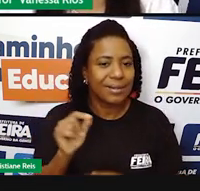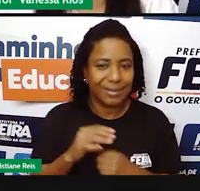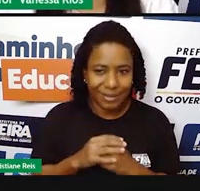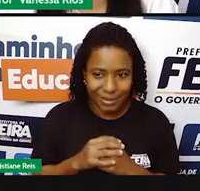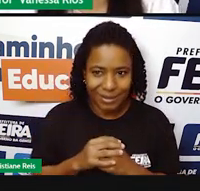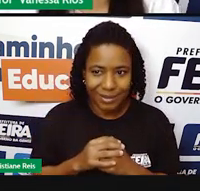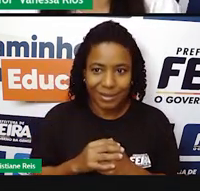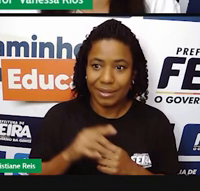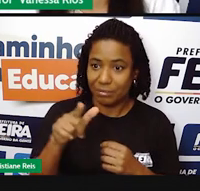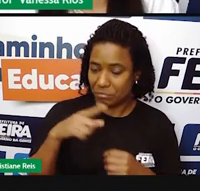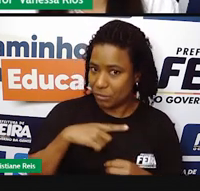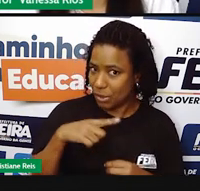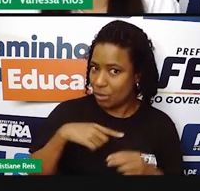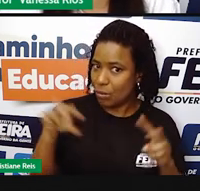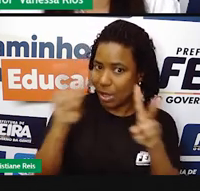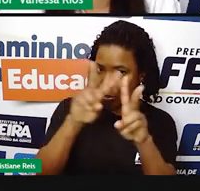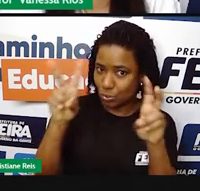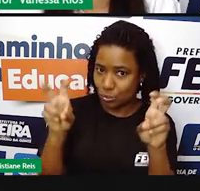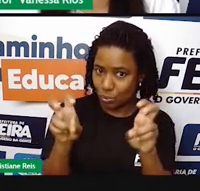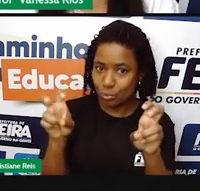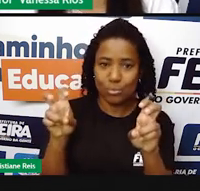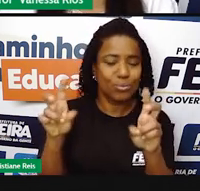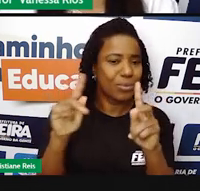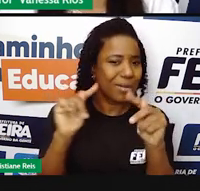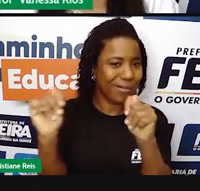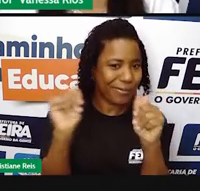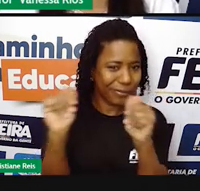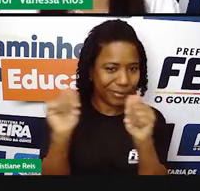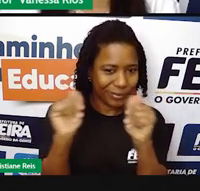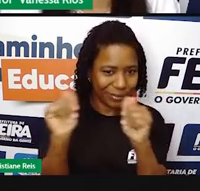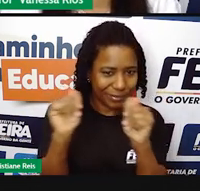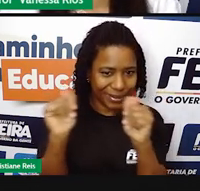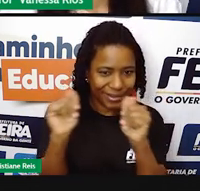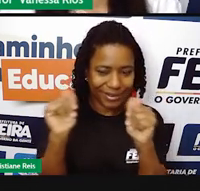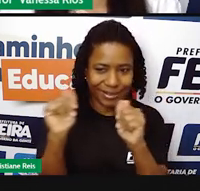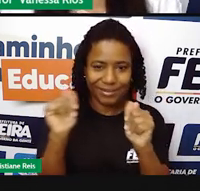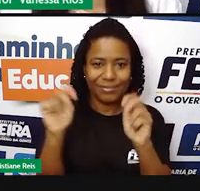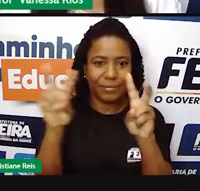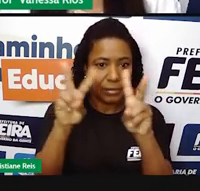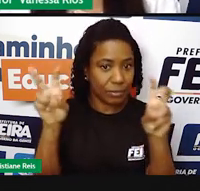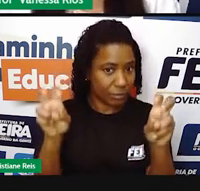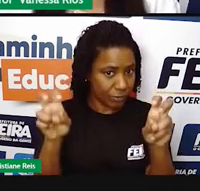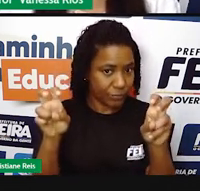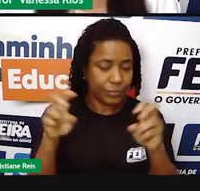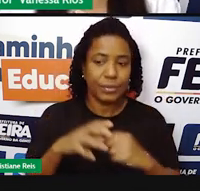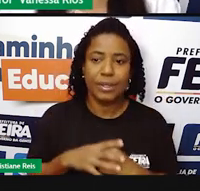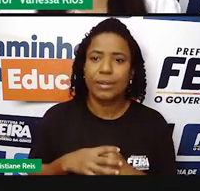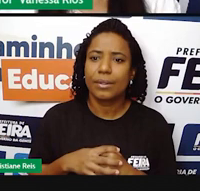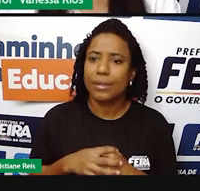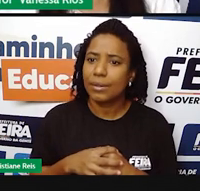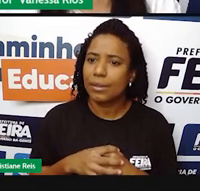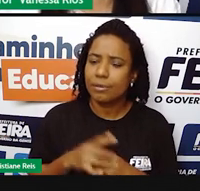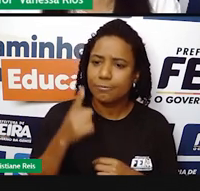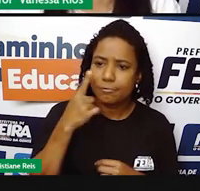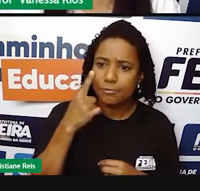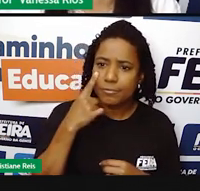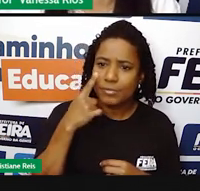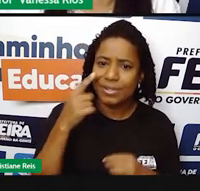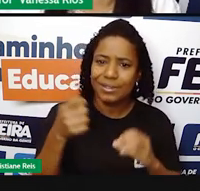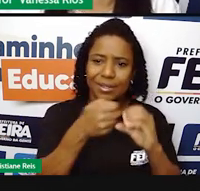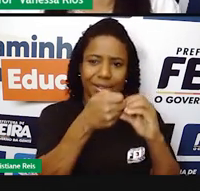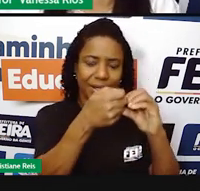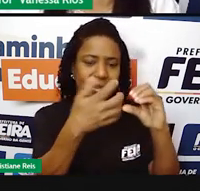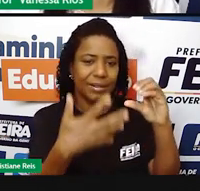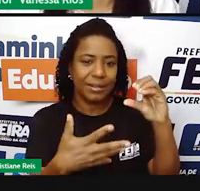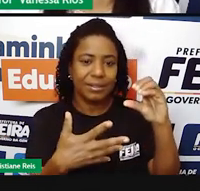caderno, né, específico, porque fala de um assunto específico, que é a economia. E a gente pode observar aqui algumas características